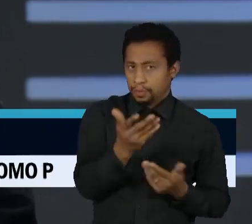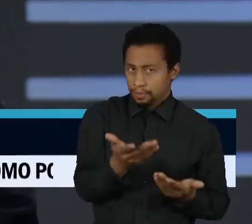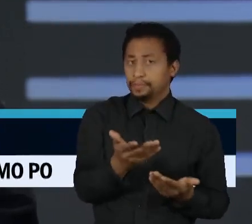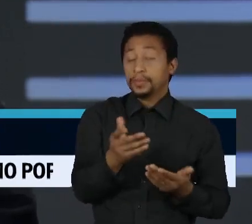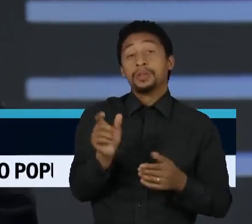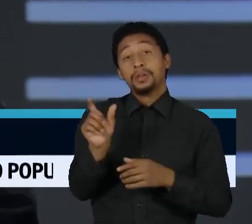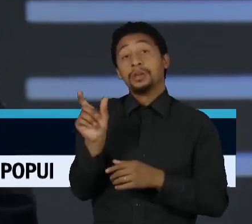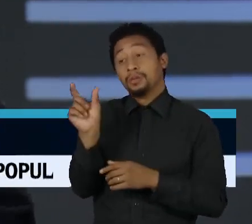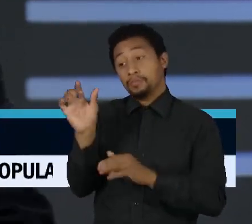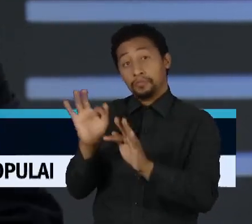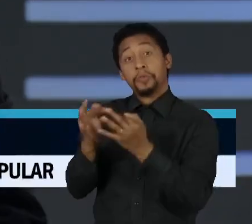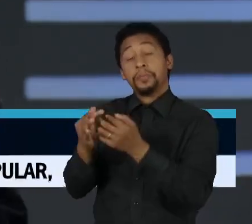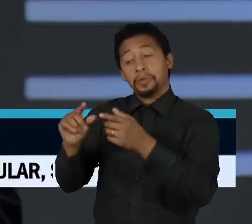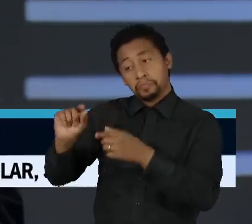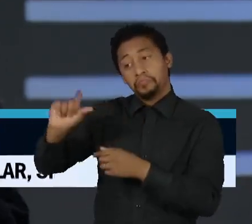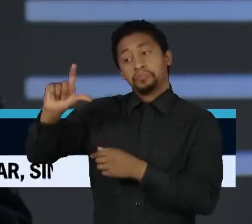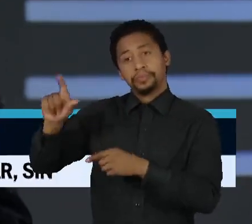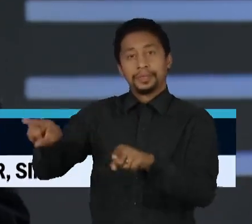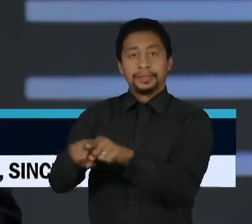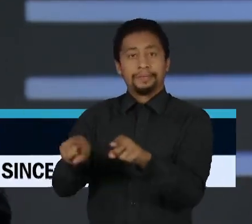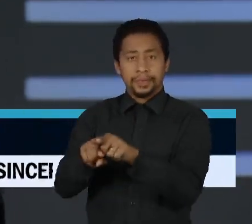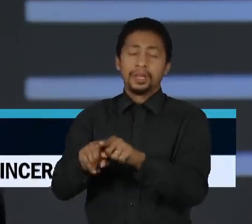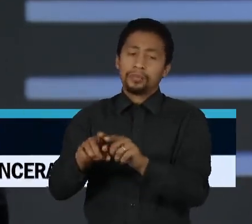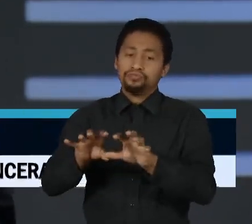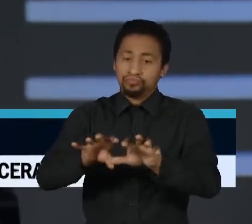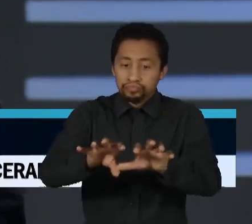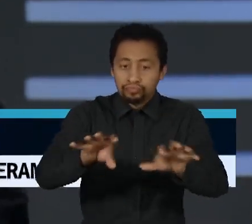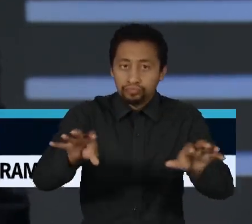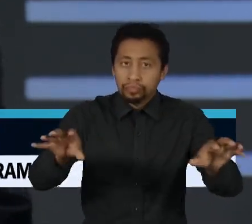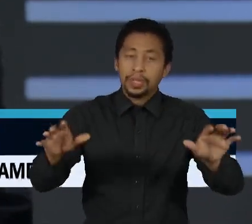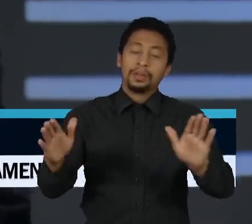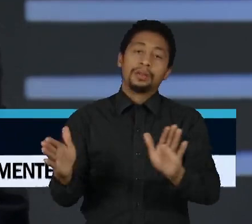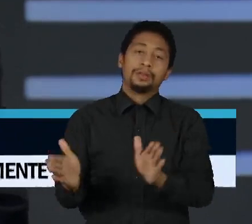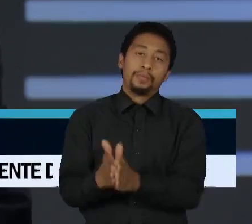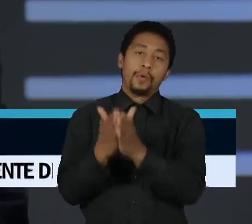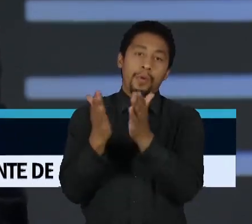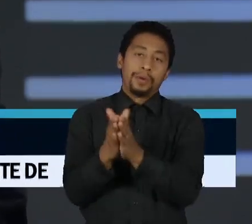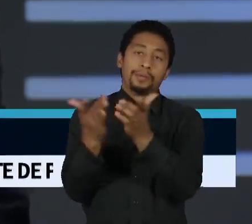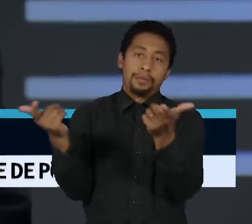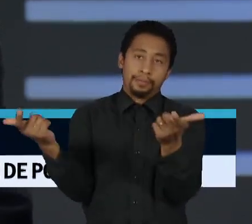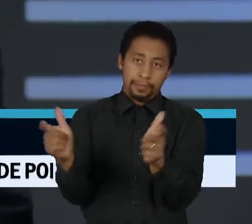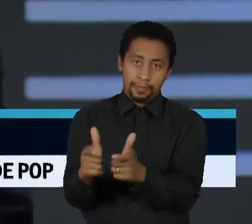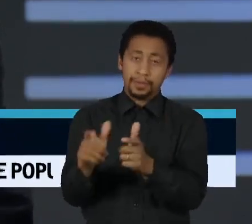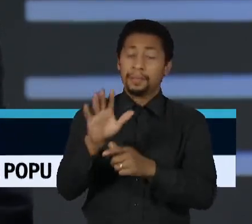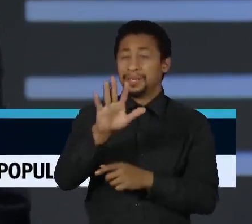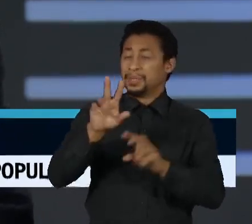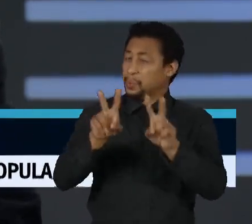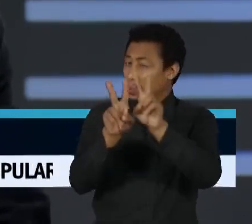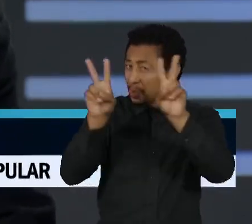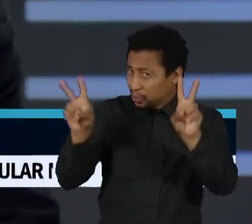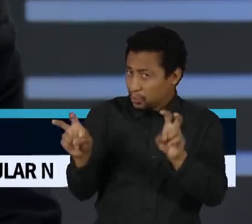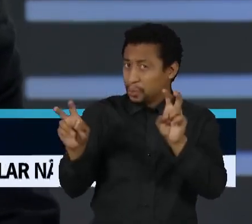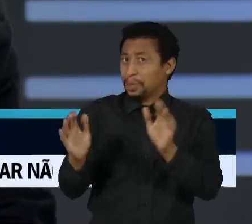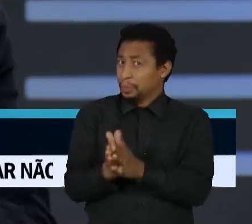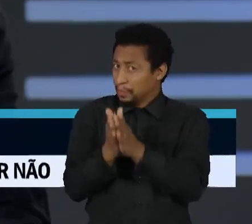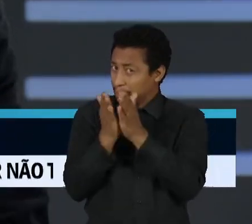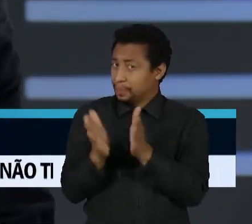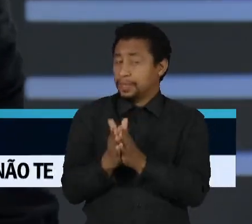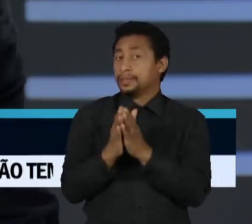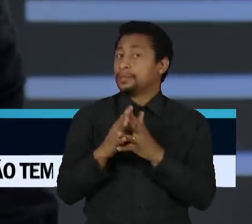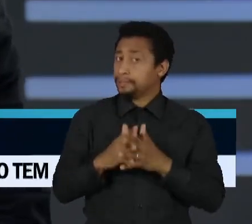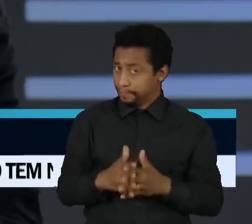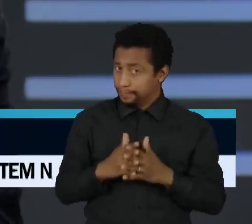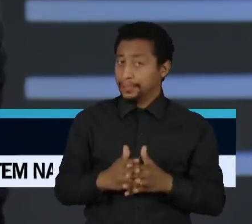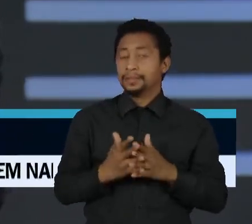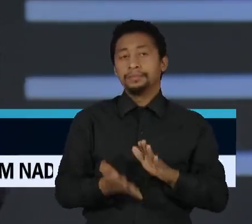Bolsa Família certamente impactou Então você tem um momento aí de diminuição agora a questão da pobreza Você tem uma parte que é